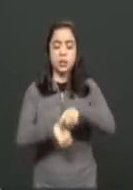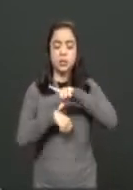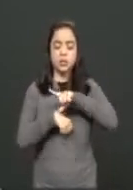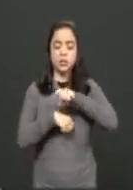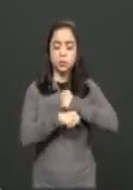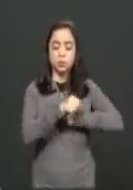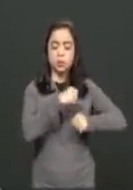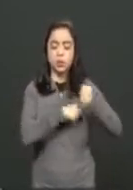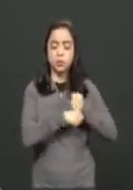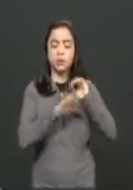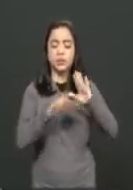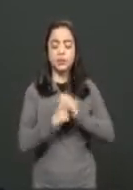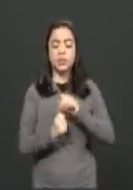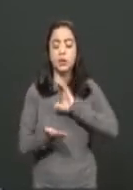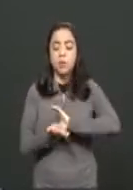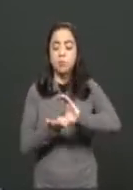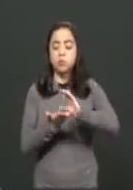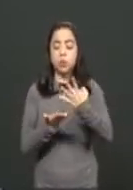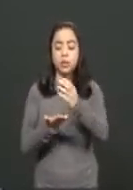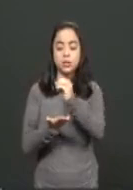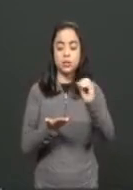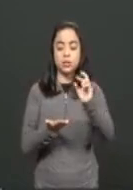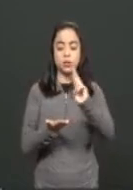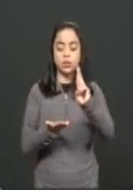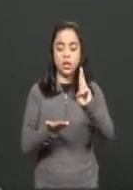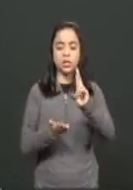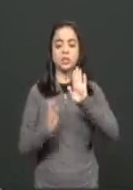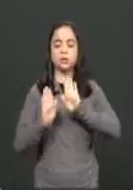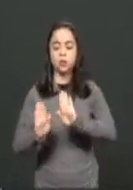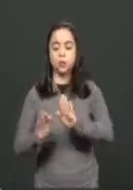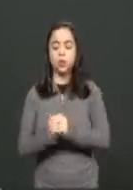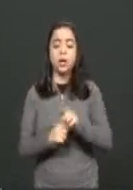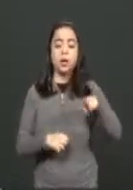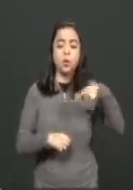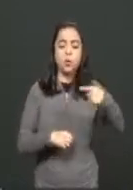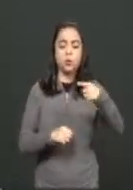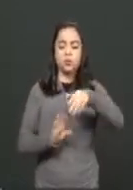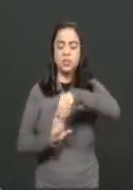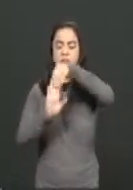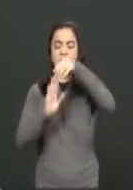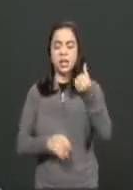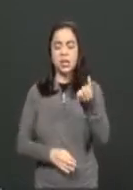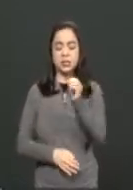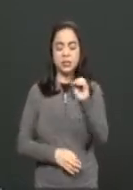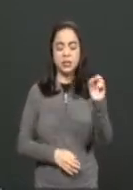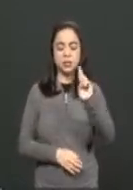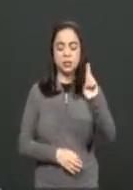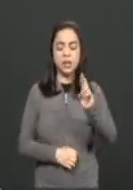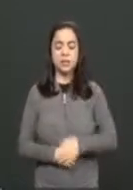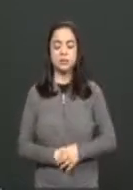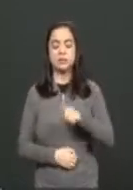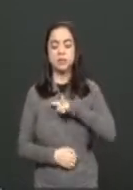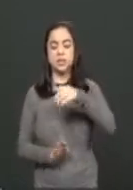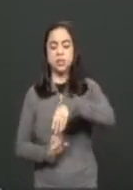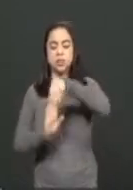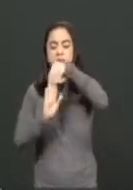Aí veio o benefício extraordinário de R$ 400, que virou permanente. Aí o outro candidato começa a falar de 600, tem candidato prometendo